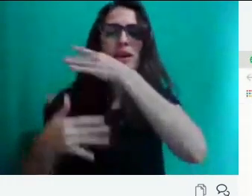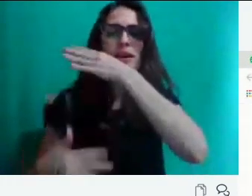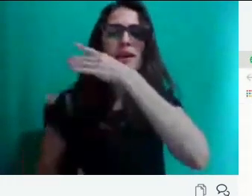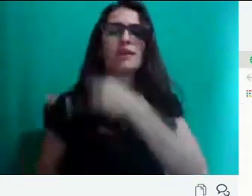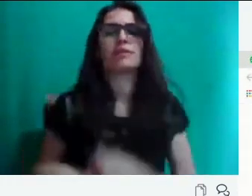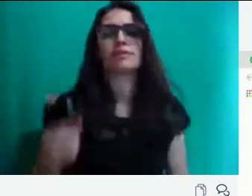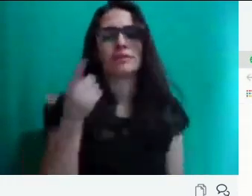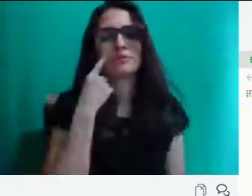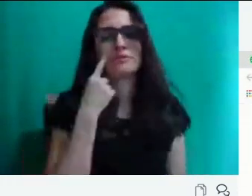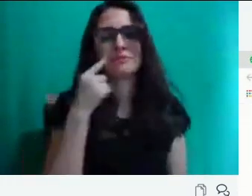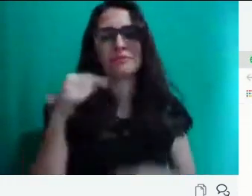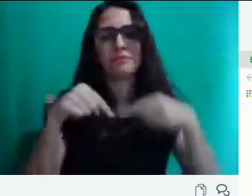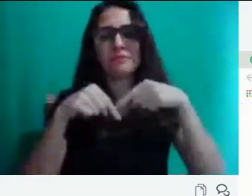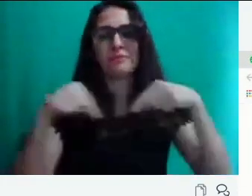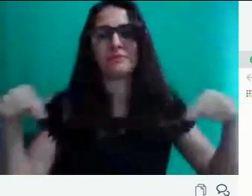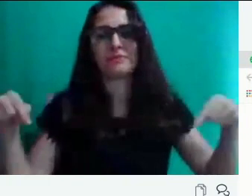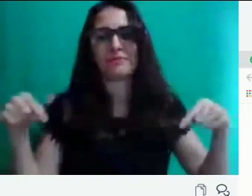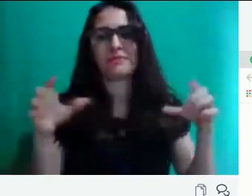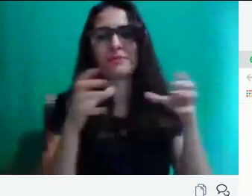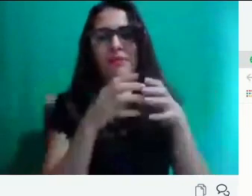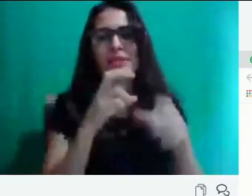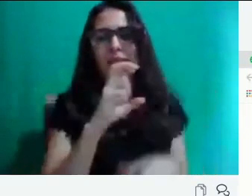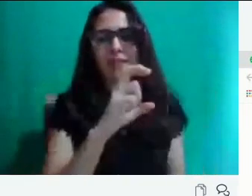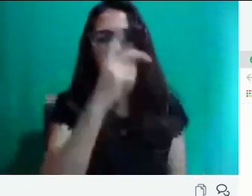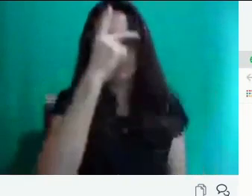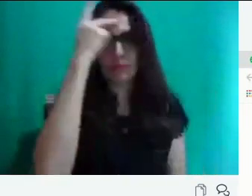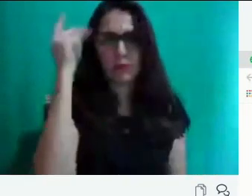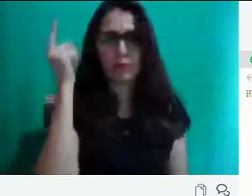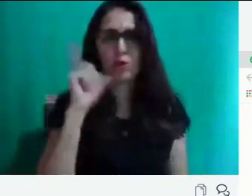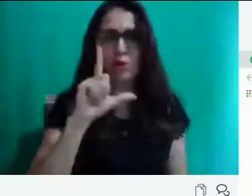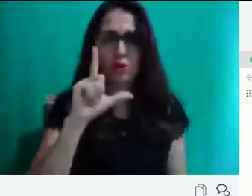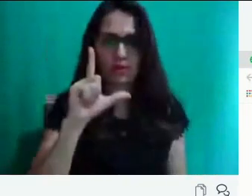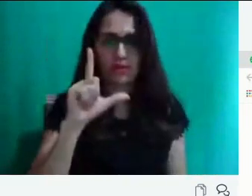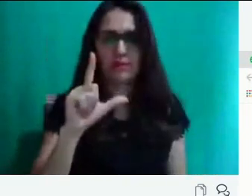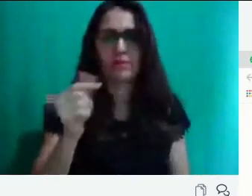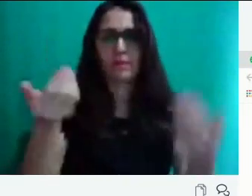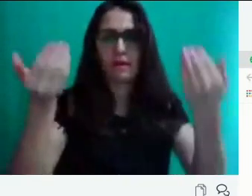a relação dos 5 classificados dentro do número de vagas,